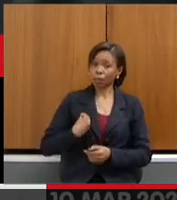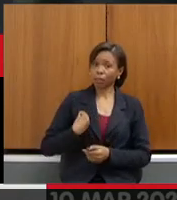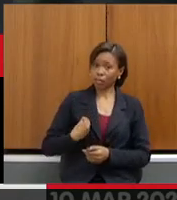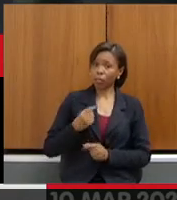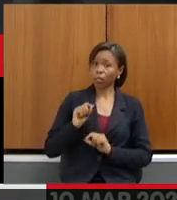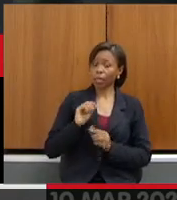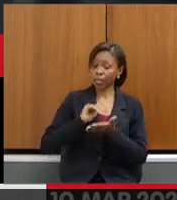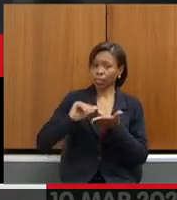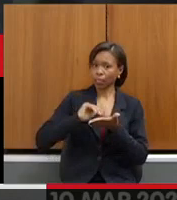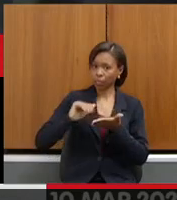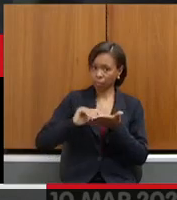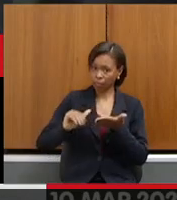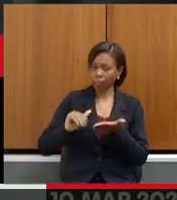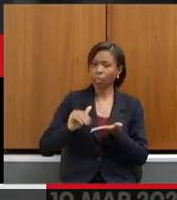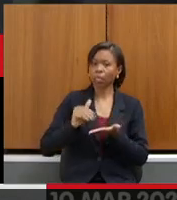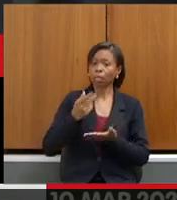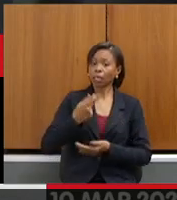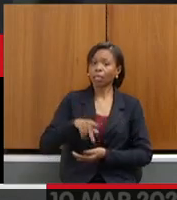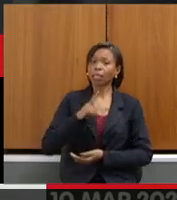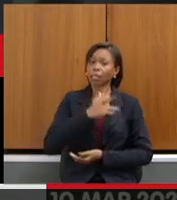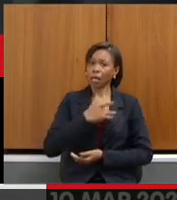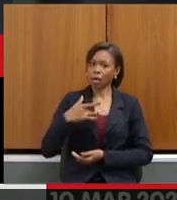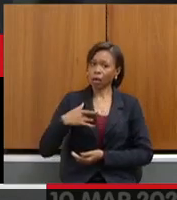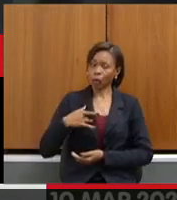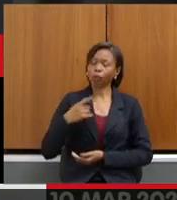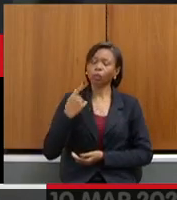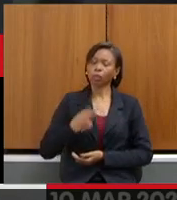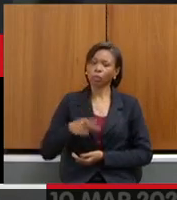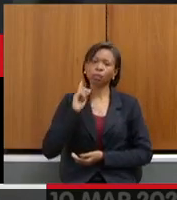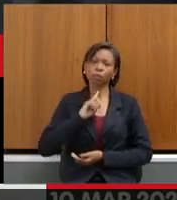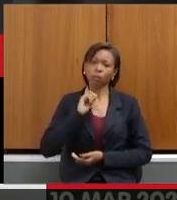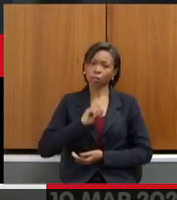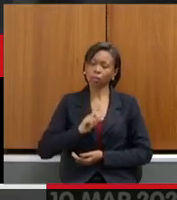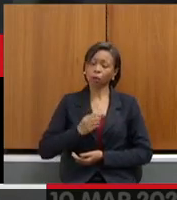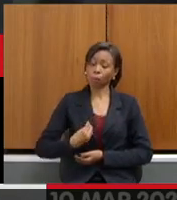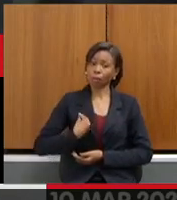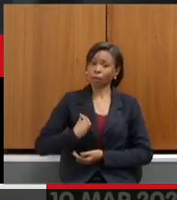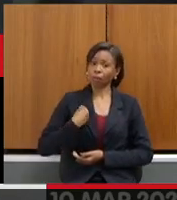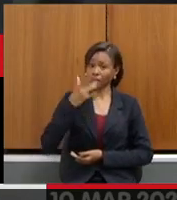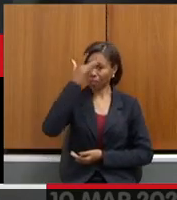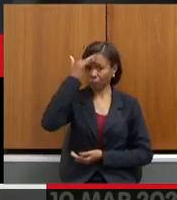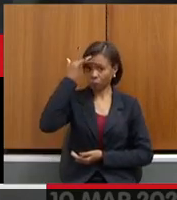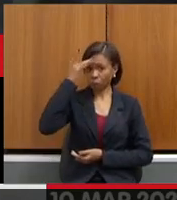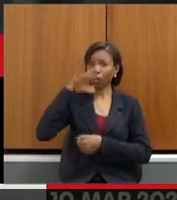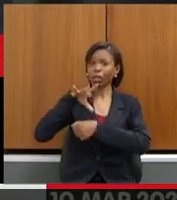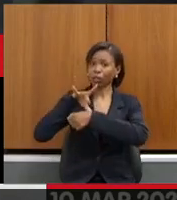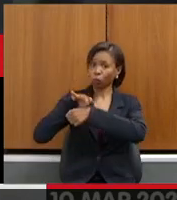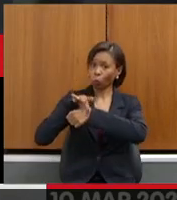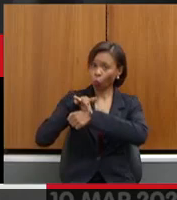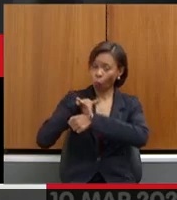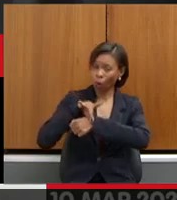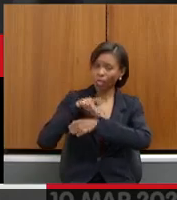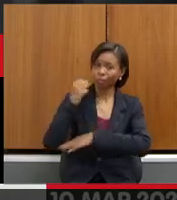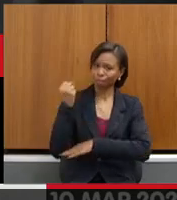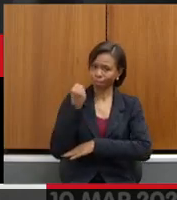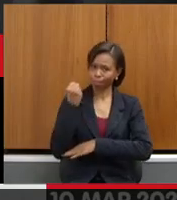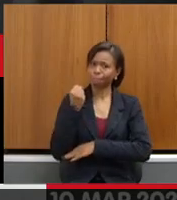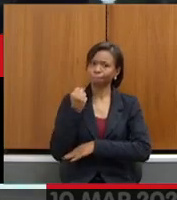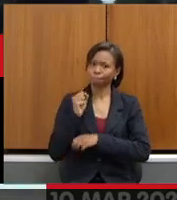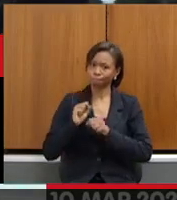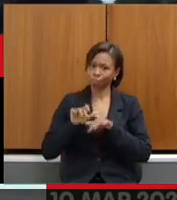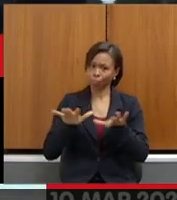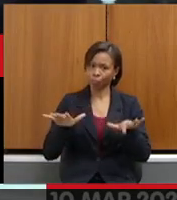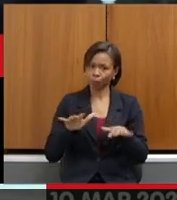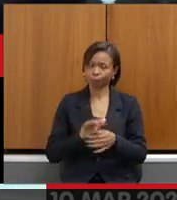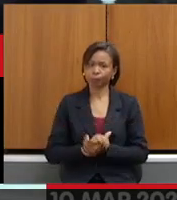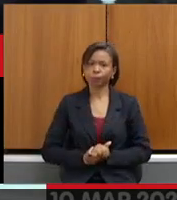Estadual de Saúde do Estado de Minas Gerais na vida das pessoas portadoras de doenças crônicas transmissíveis obrigado a